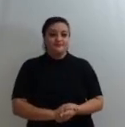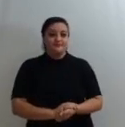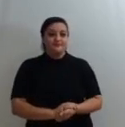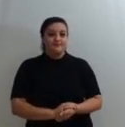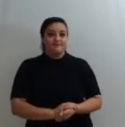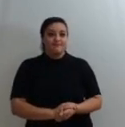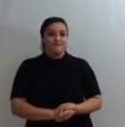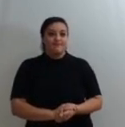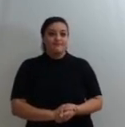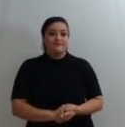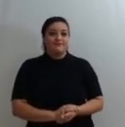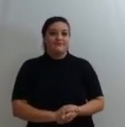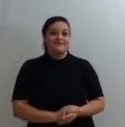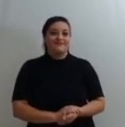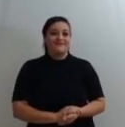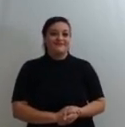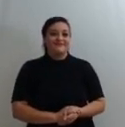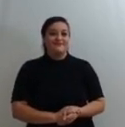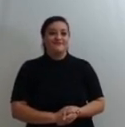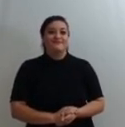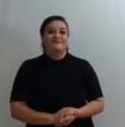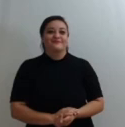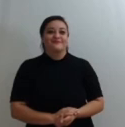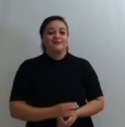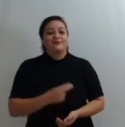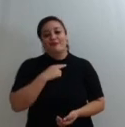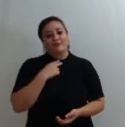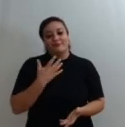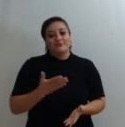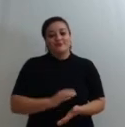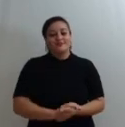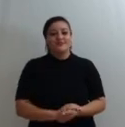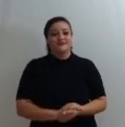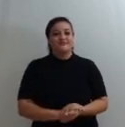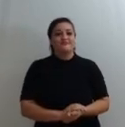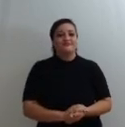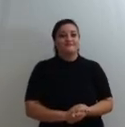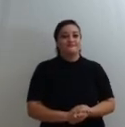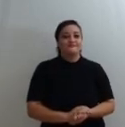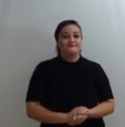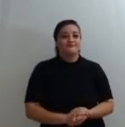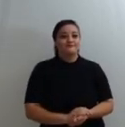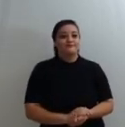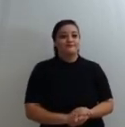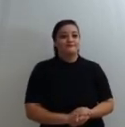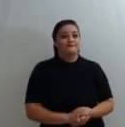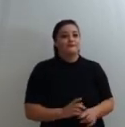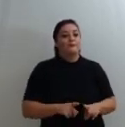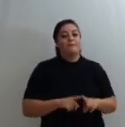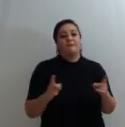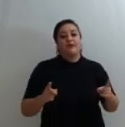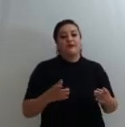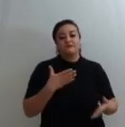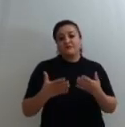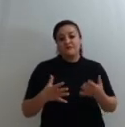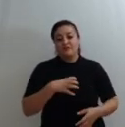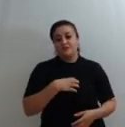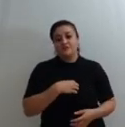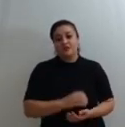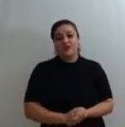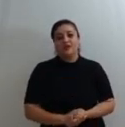Não poderia deixar de ser, né, doutor Luiz? Mas, bom, de qualquer maneira, só para deixar